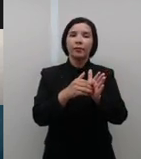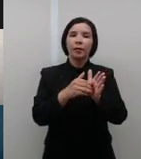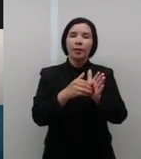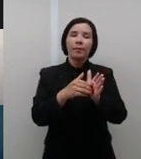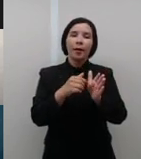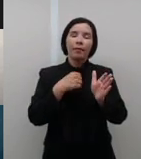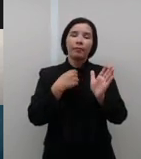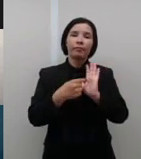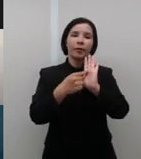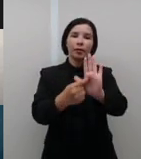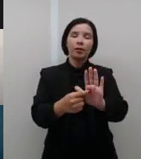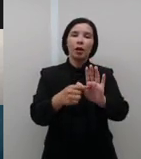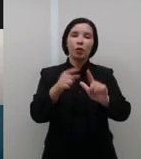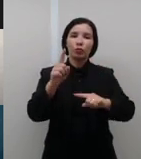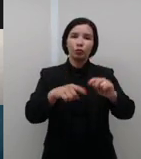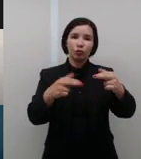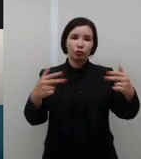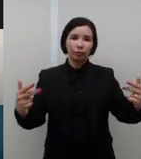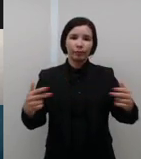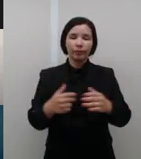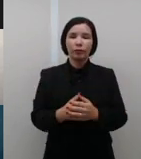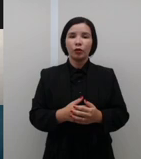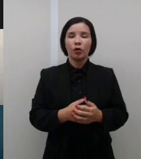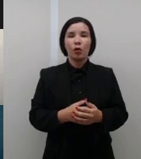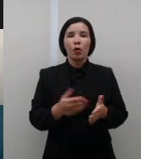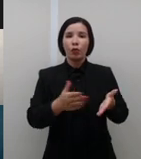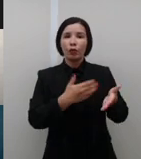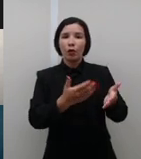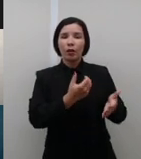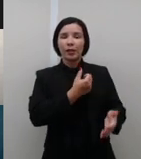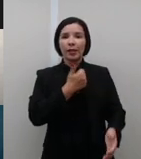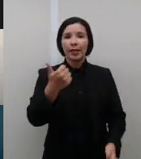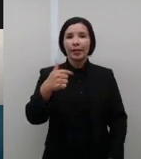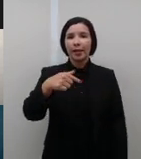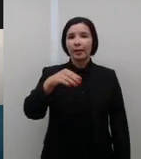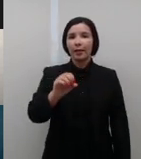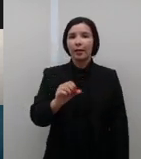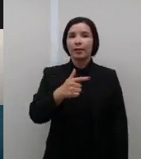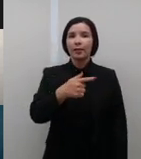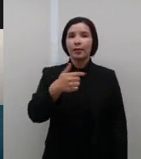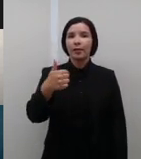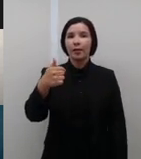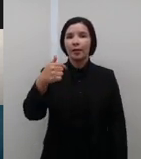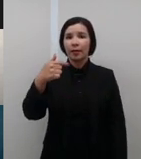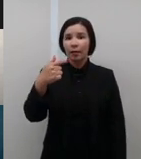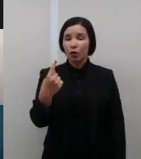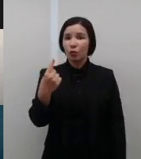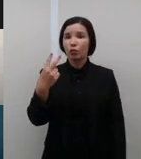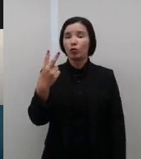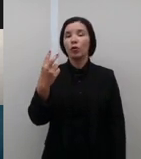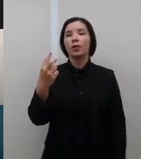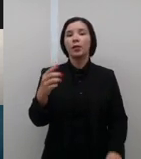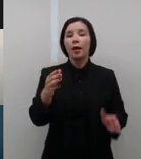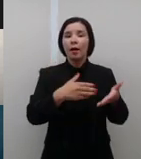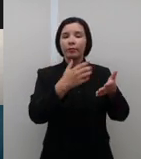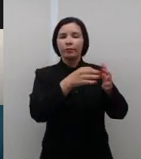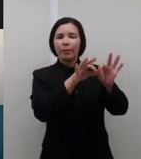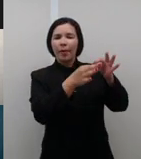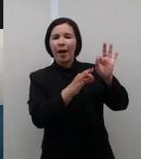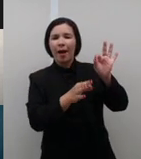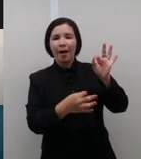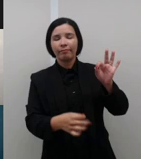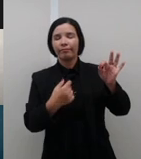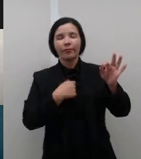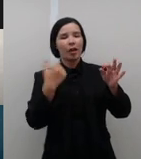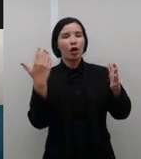as folhas 160, 161, a parte do edital que eu transcrevo, é uma parte longa, não vou, portanto,